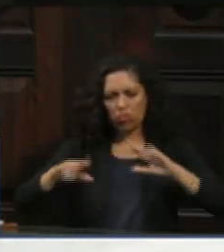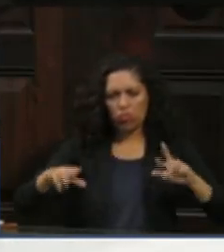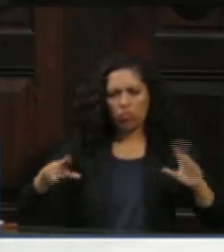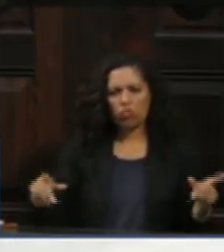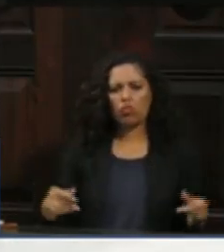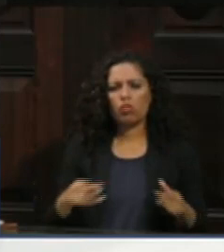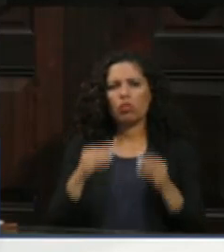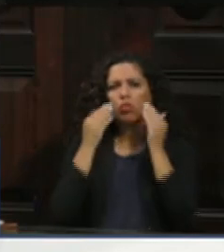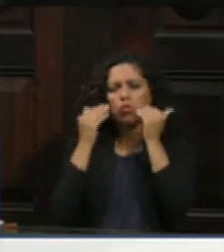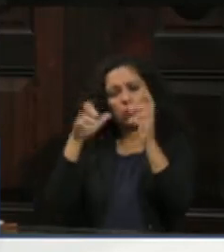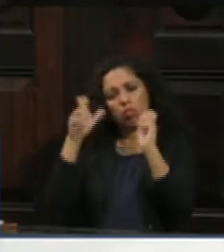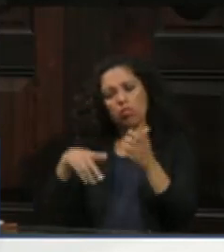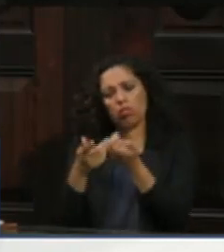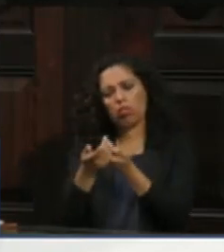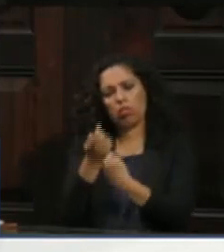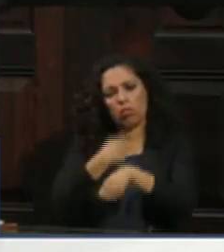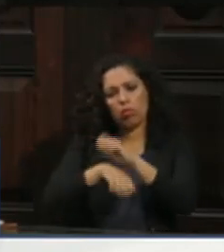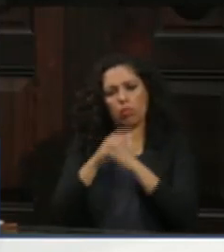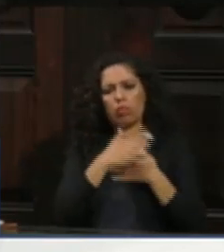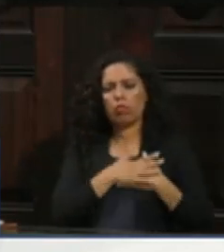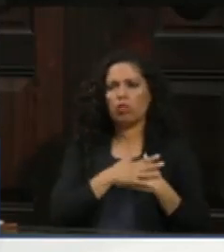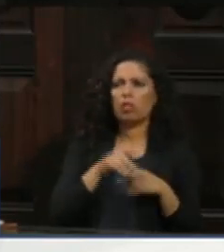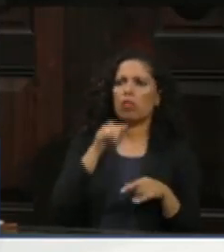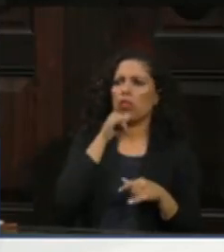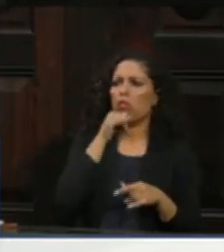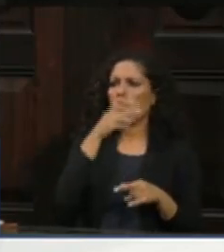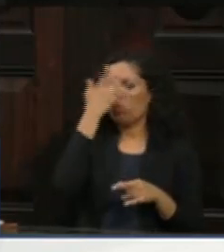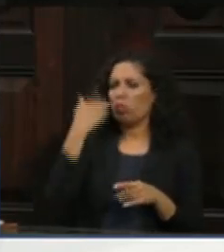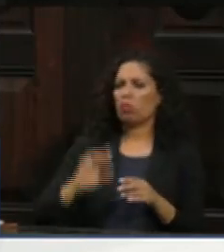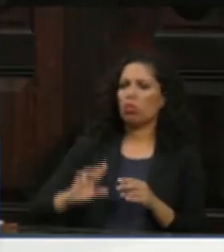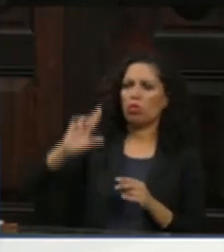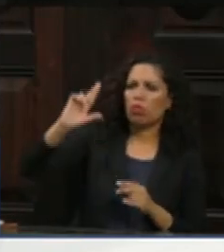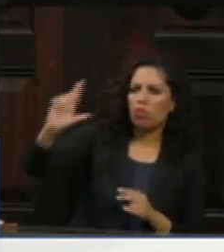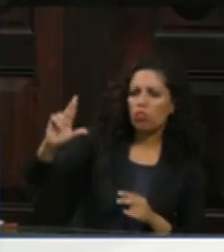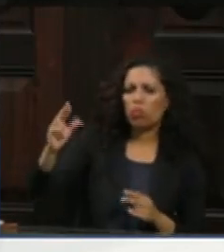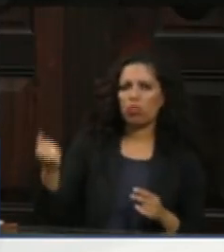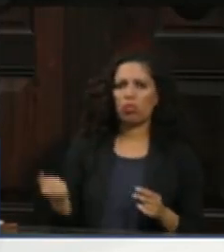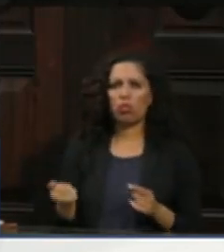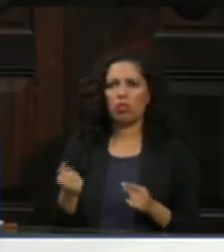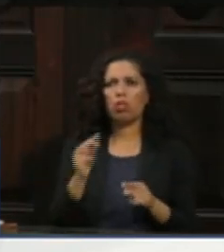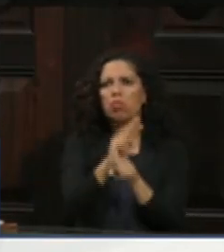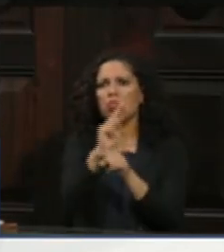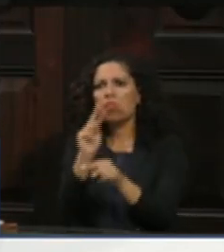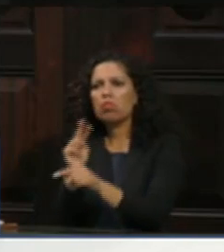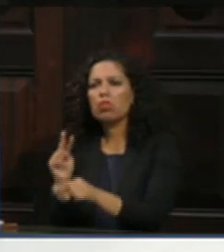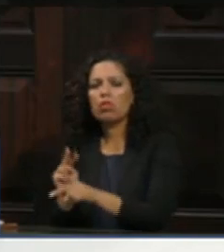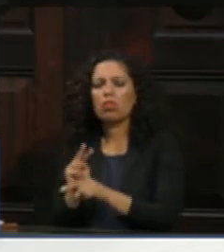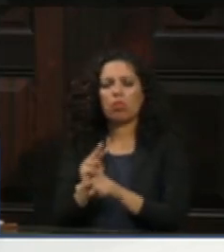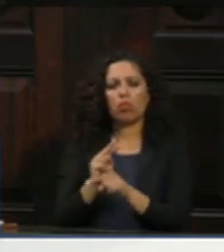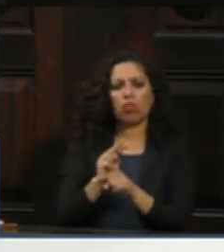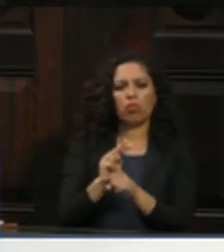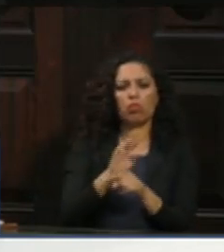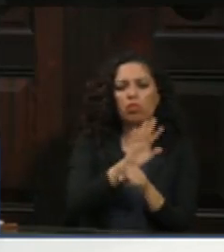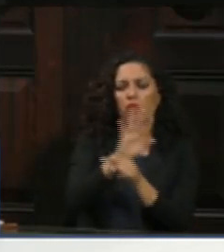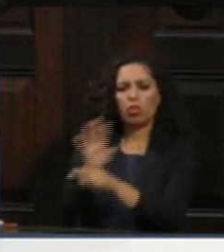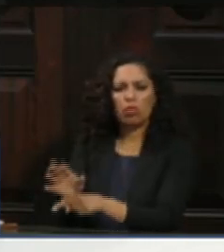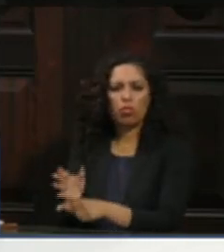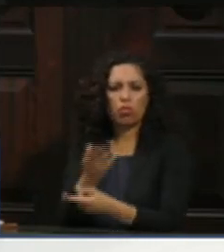já ressaltou o papel dos fóruns estadual e municipais na